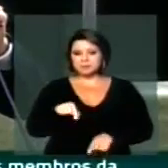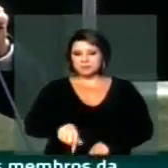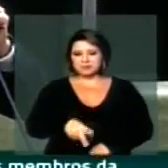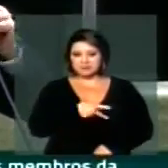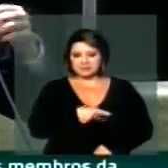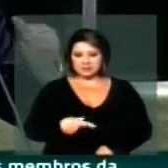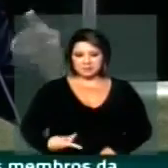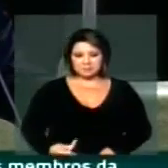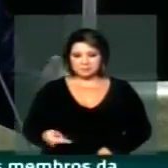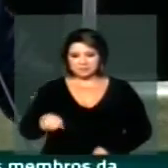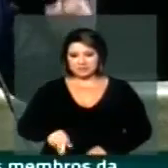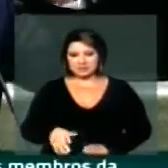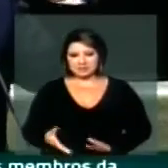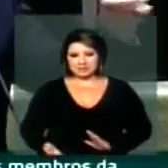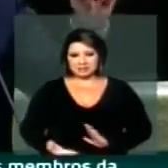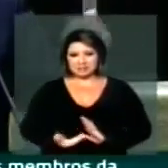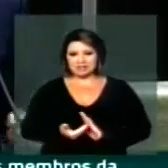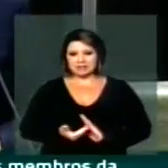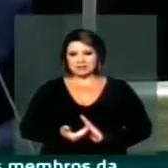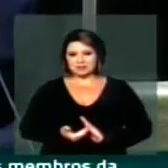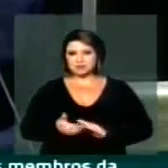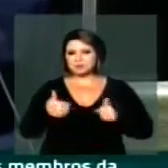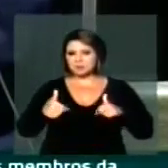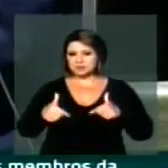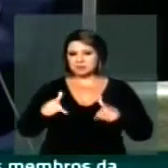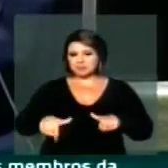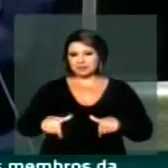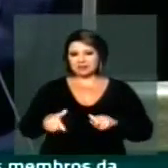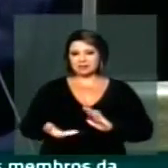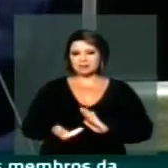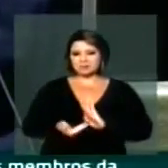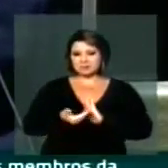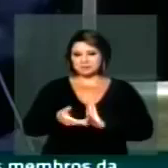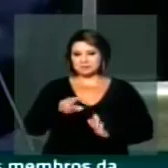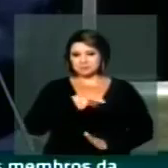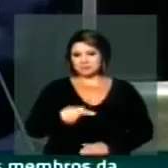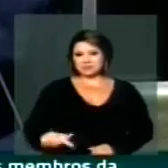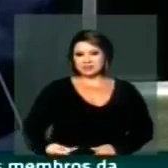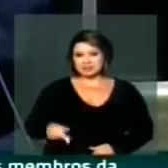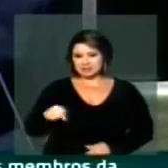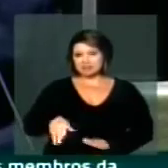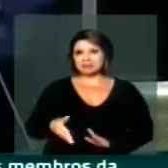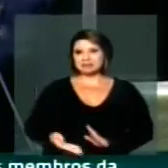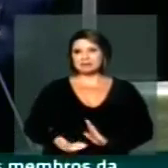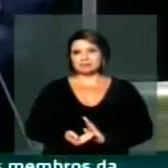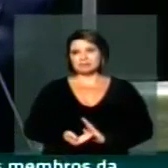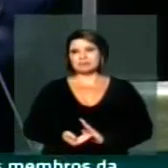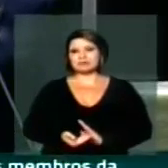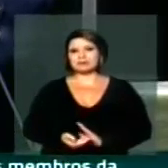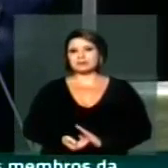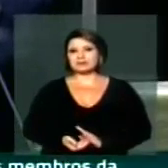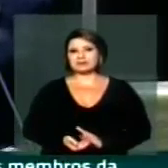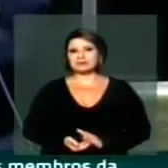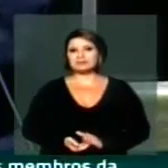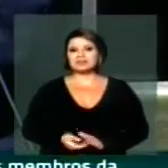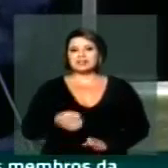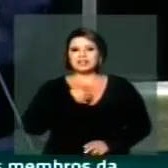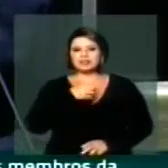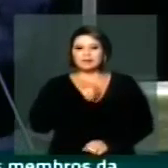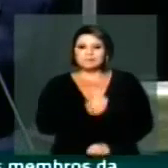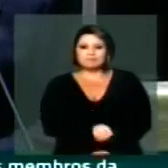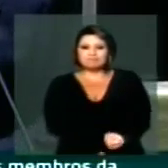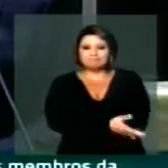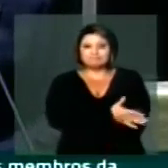da Câmara dos Deputados, ou melhor dizendo, quando exerci essa função. Não foi, até porque foi grande a